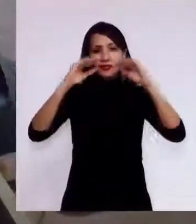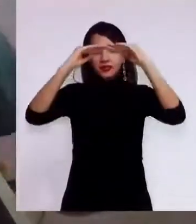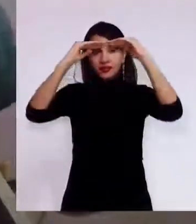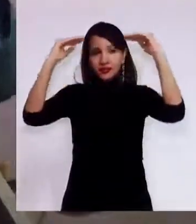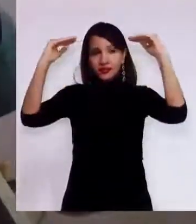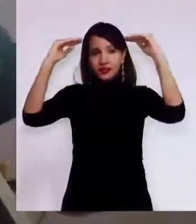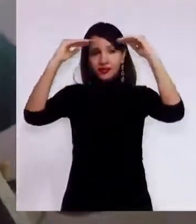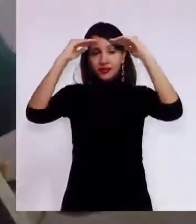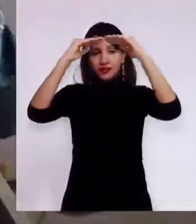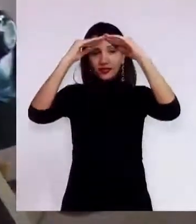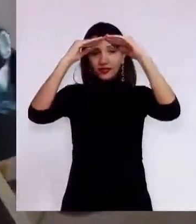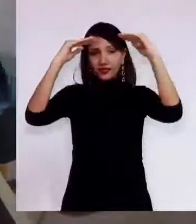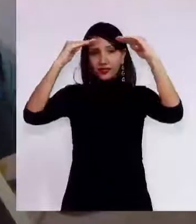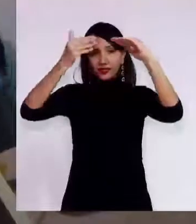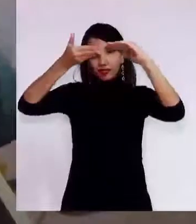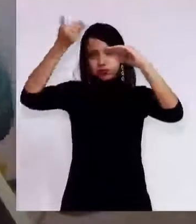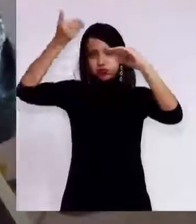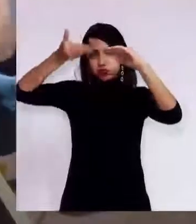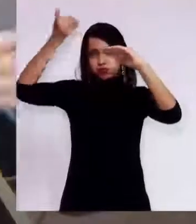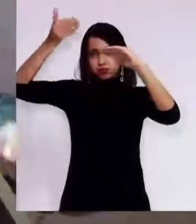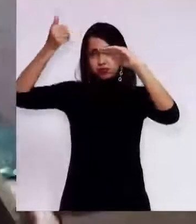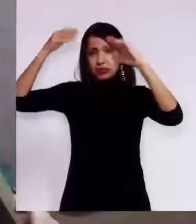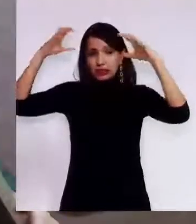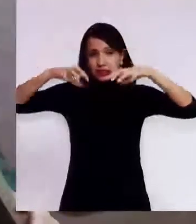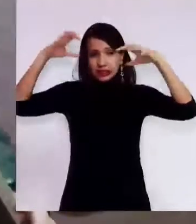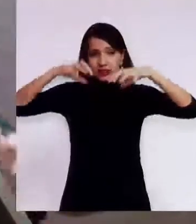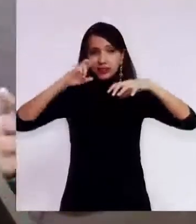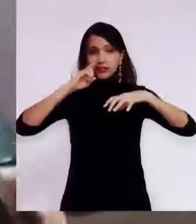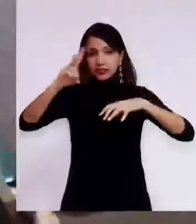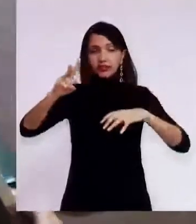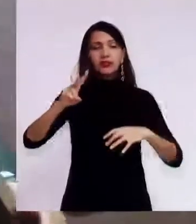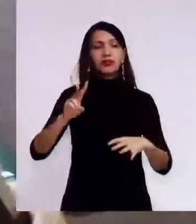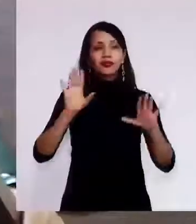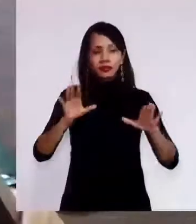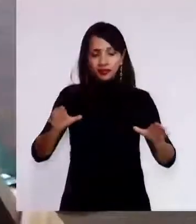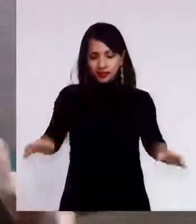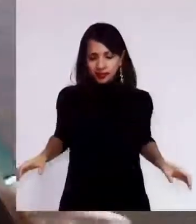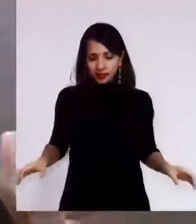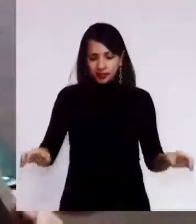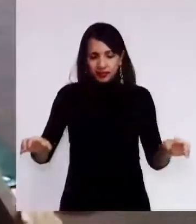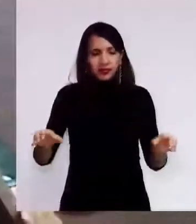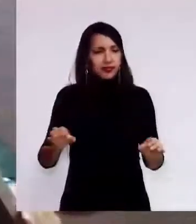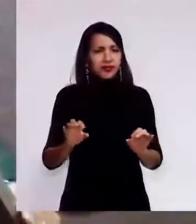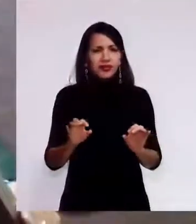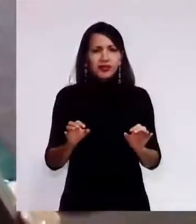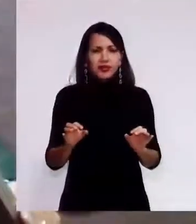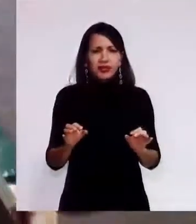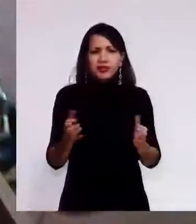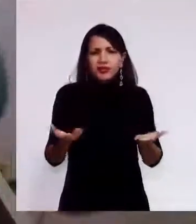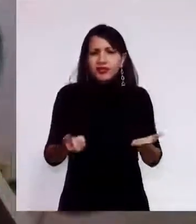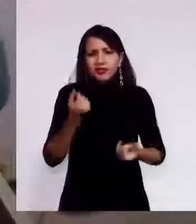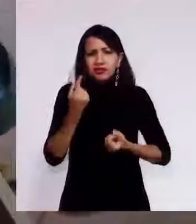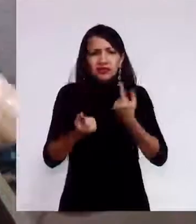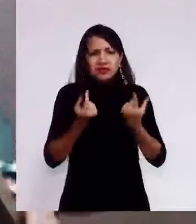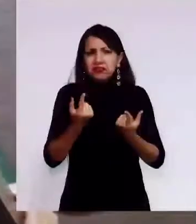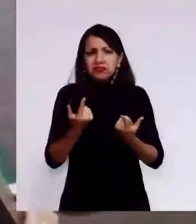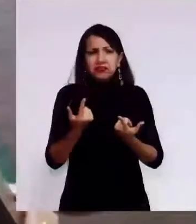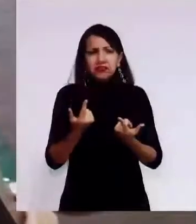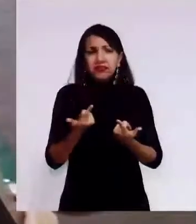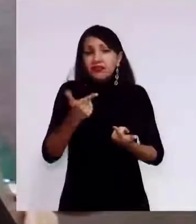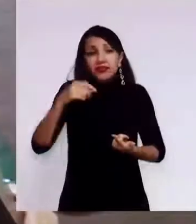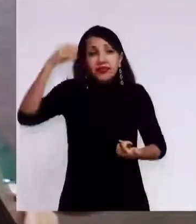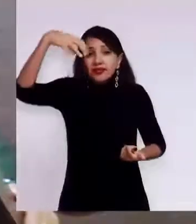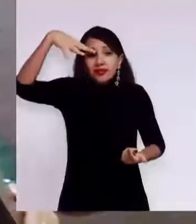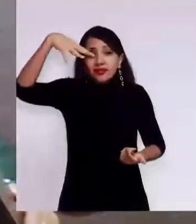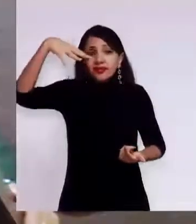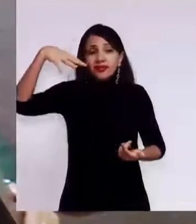ali sendo arrancado, porque foi uma chuva atípica. Mas o corrimão da escada é atípico? Não tem luz dentro do